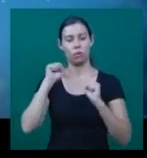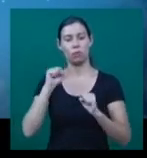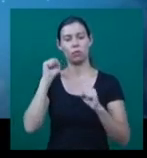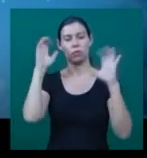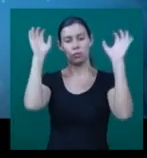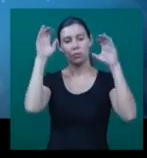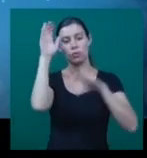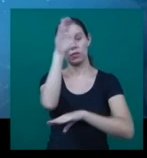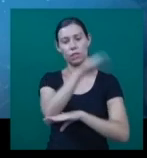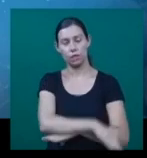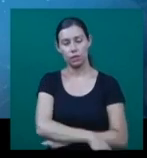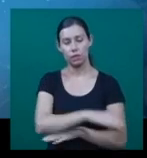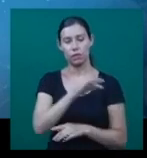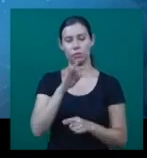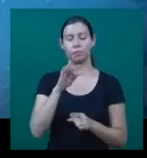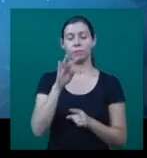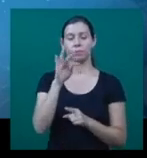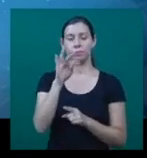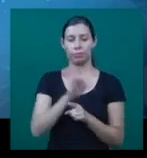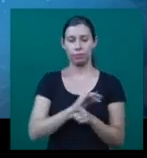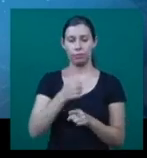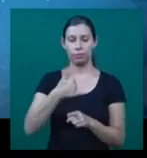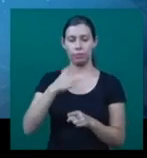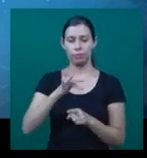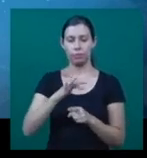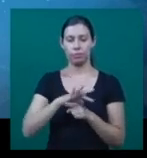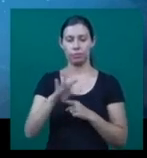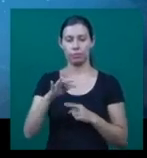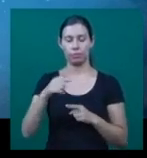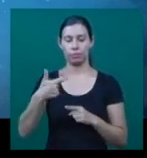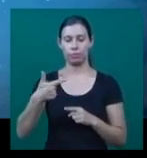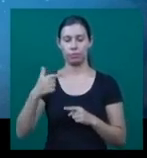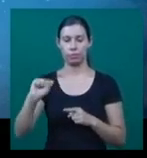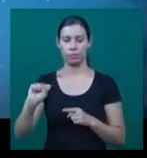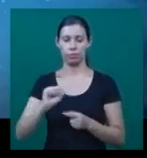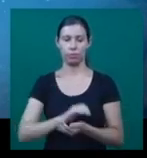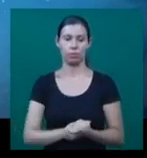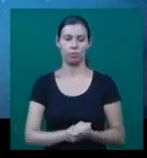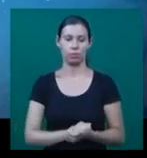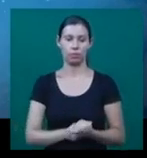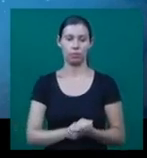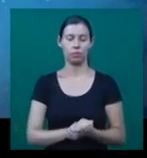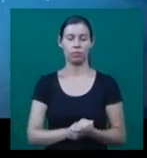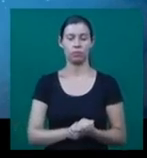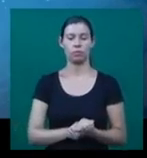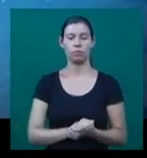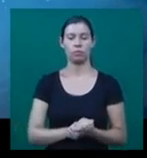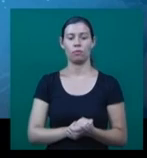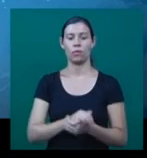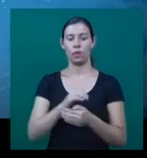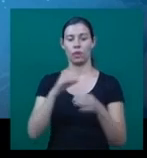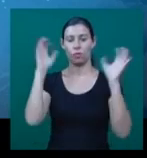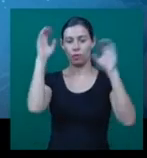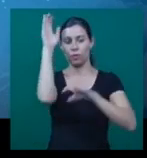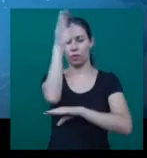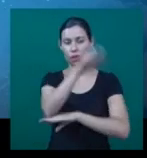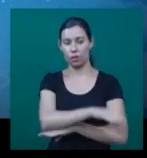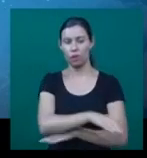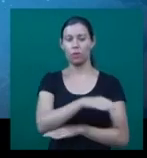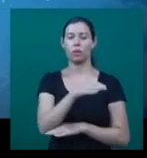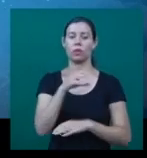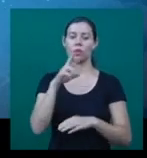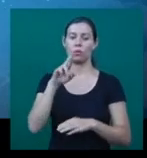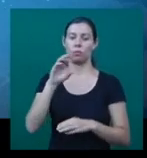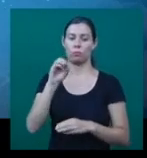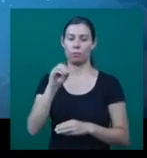A temperatura mínima é de 17 e a máxima de 28 graus. Pode chover à tarde em Romaria, mas predomina o